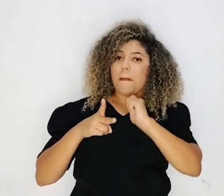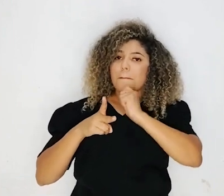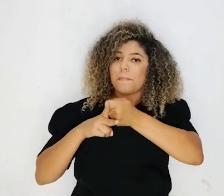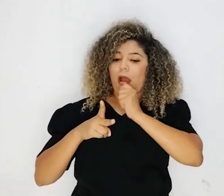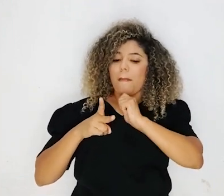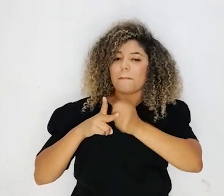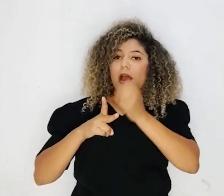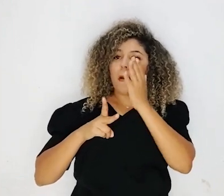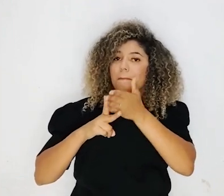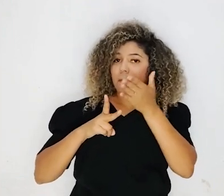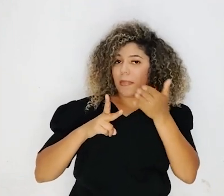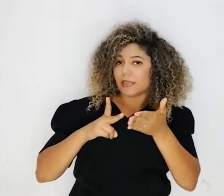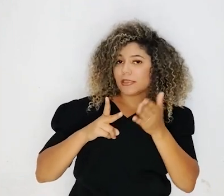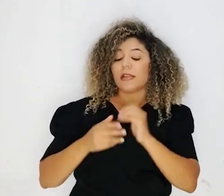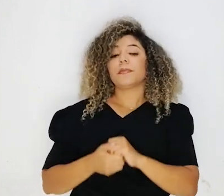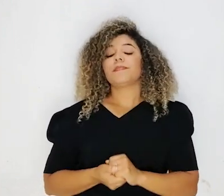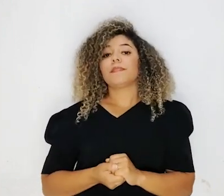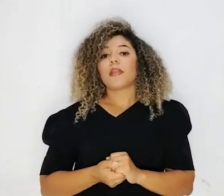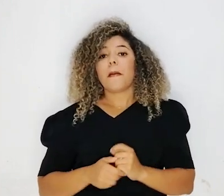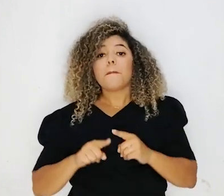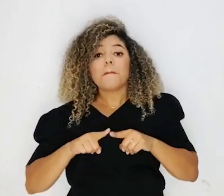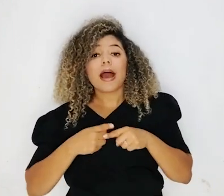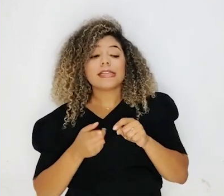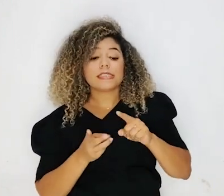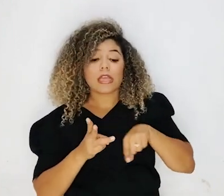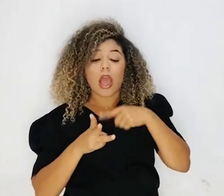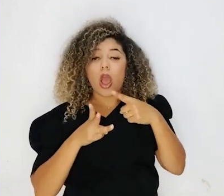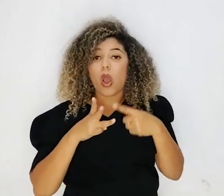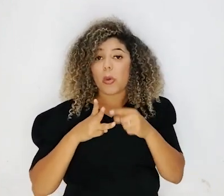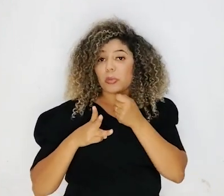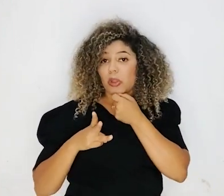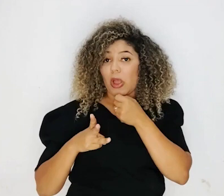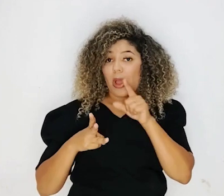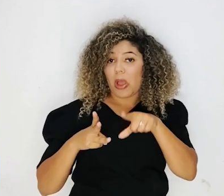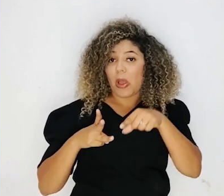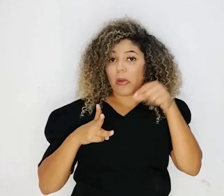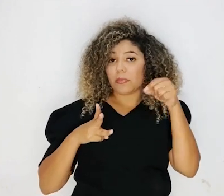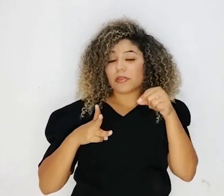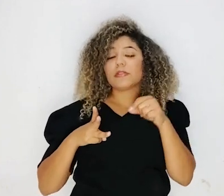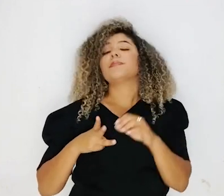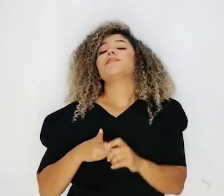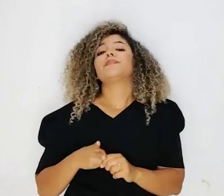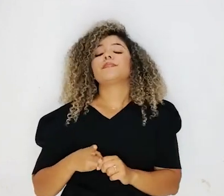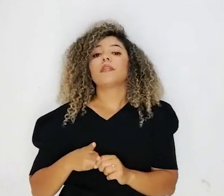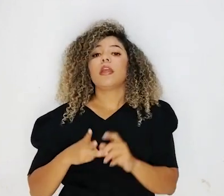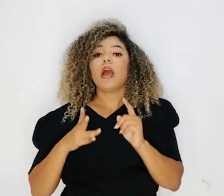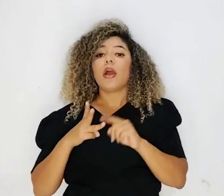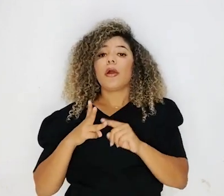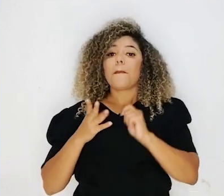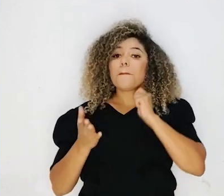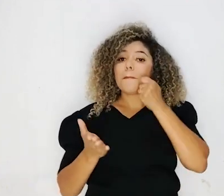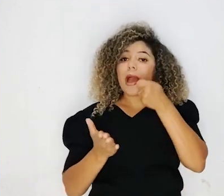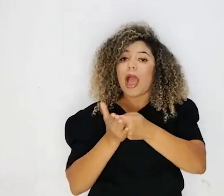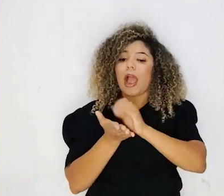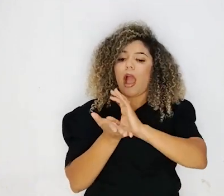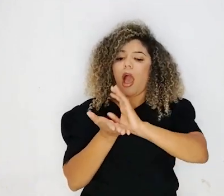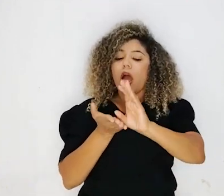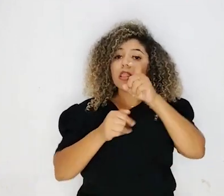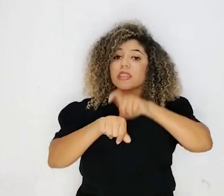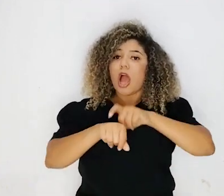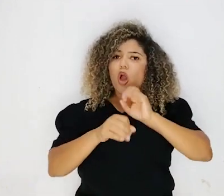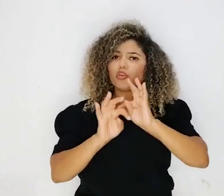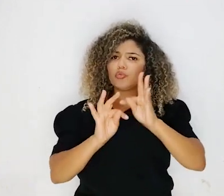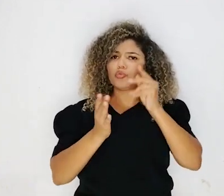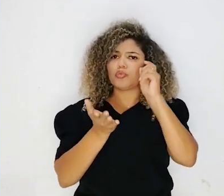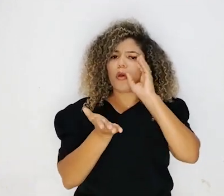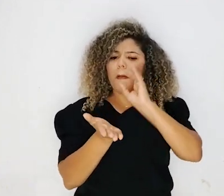250. Beleza? Se escolher pela outra, quer dizer, essa opção, né? E a outra seria pagamento à vista.